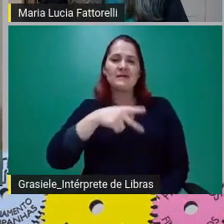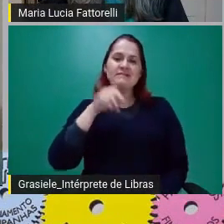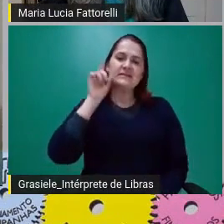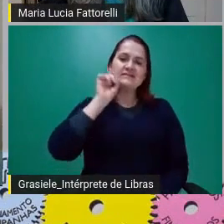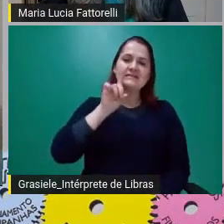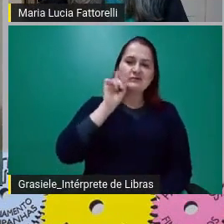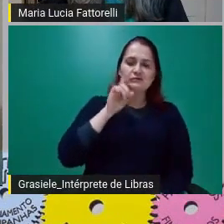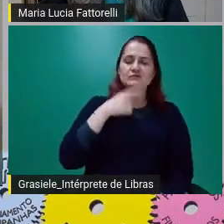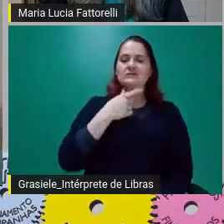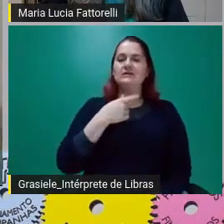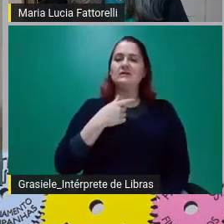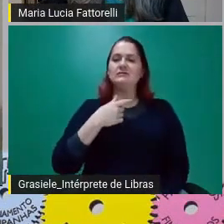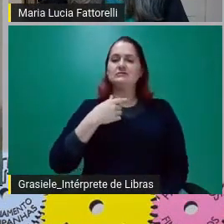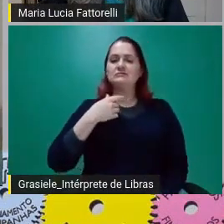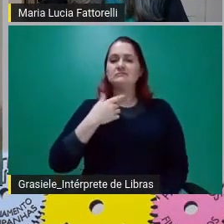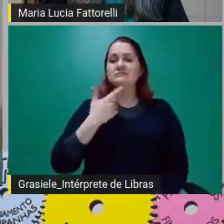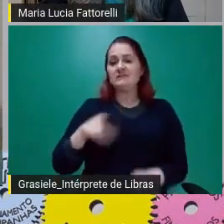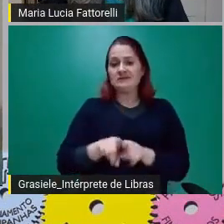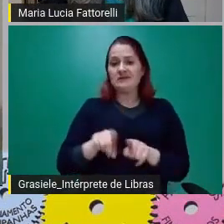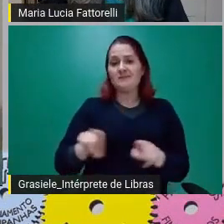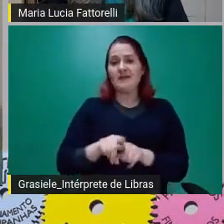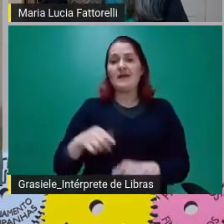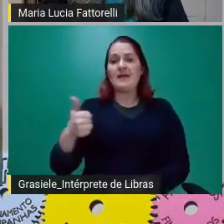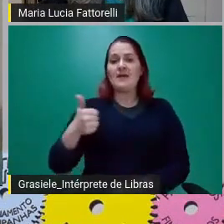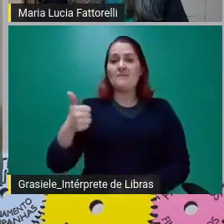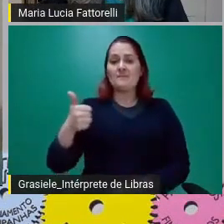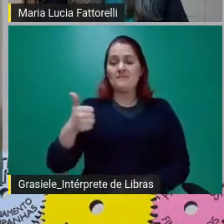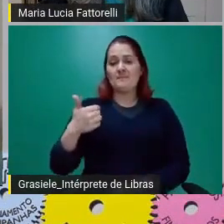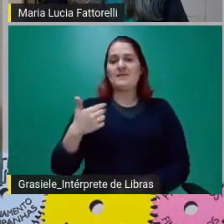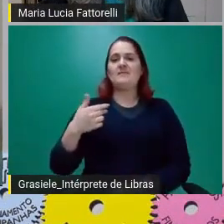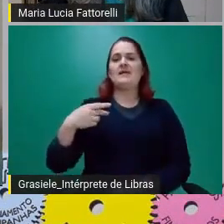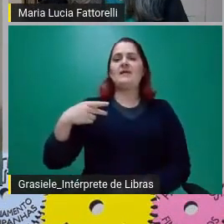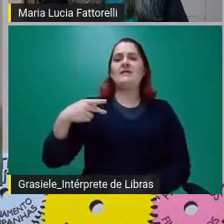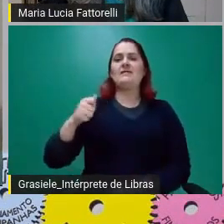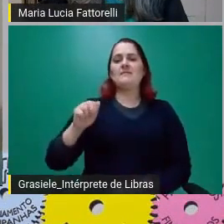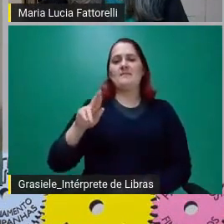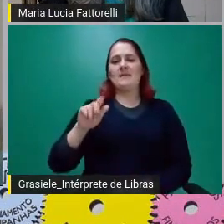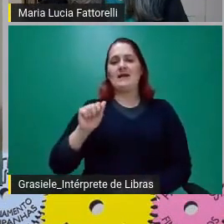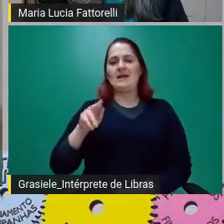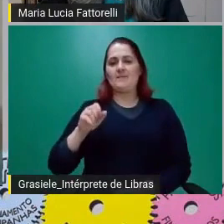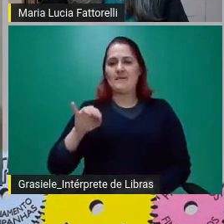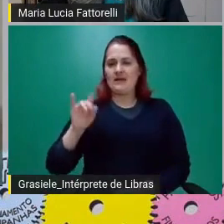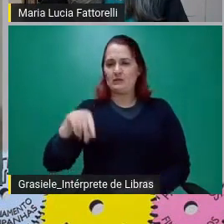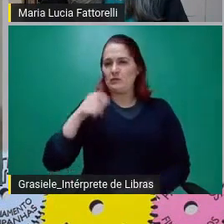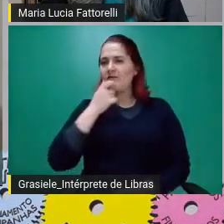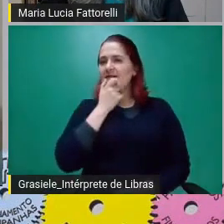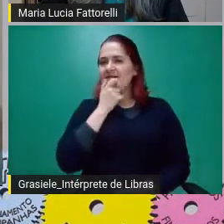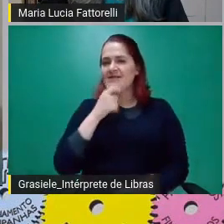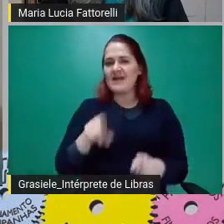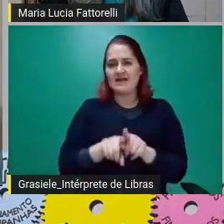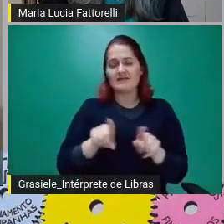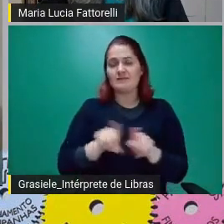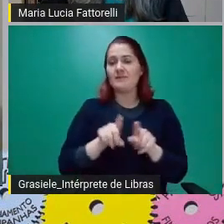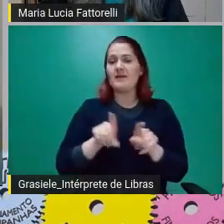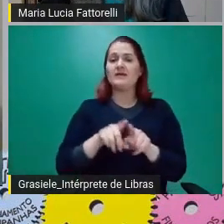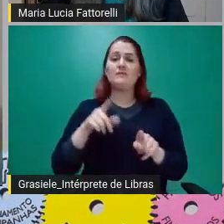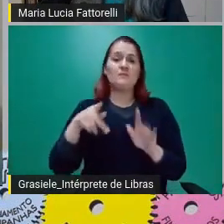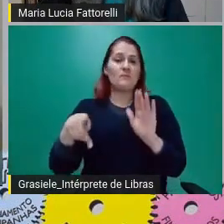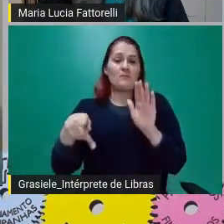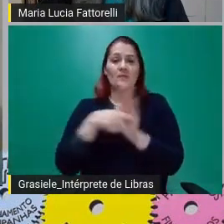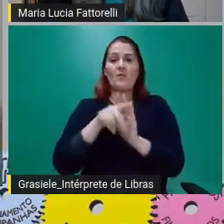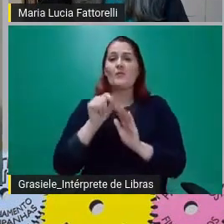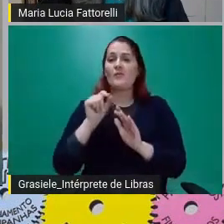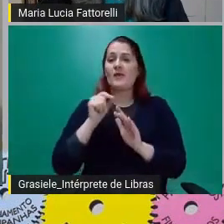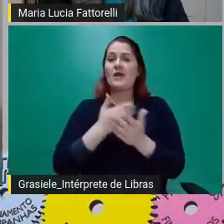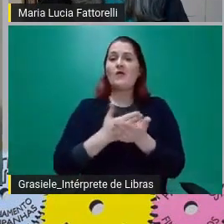né? De que o mercado iria regular todo este processo. E aí começam as contradições, porque nós